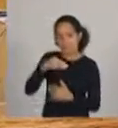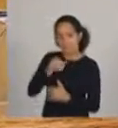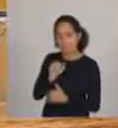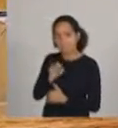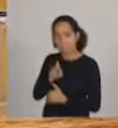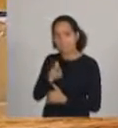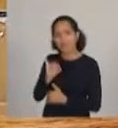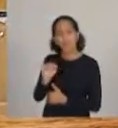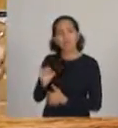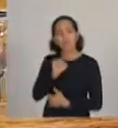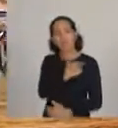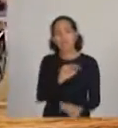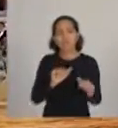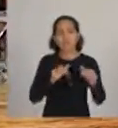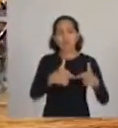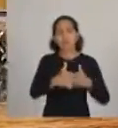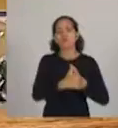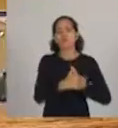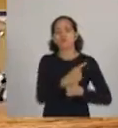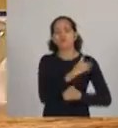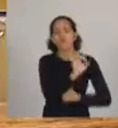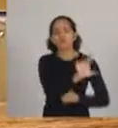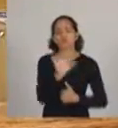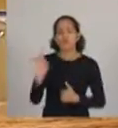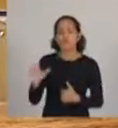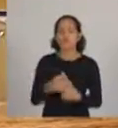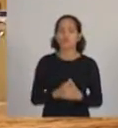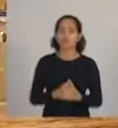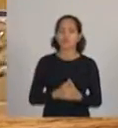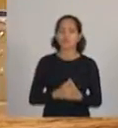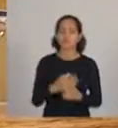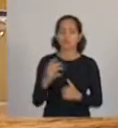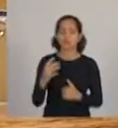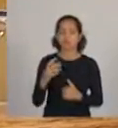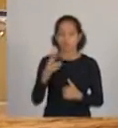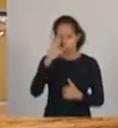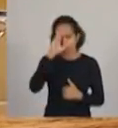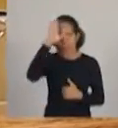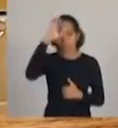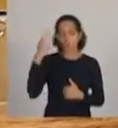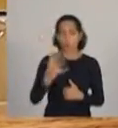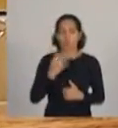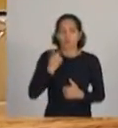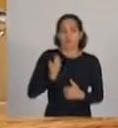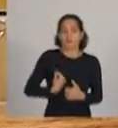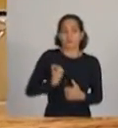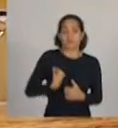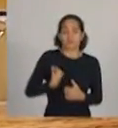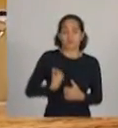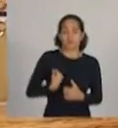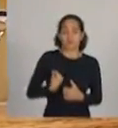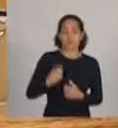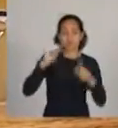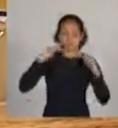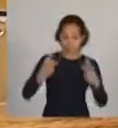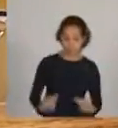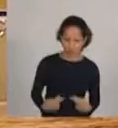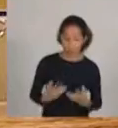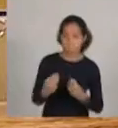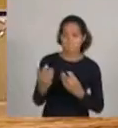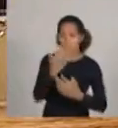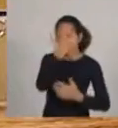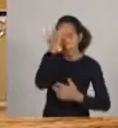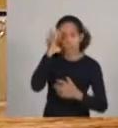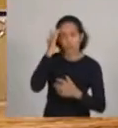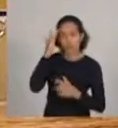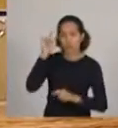de vocês, que são responsáveis por salvaguardar vidas humanas. Nós temos muitos pescadores que